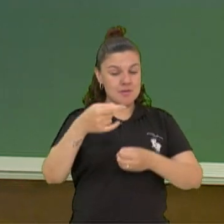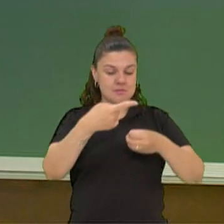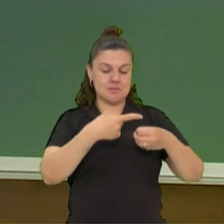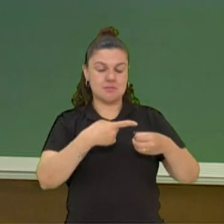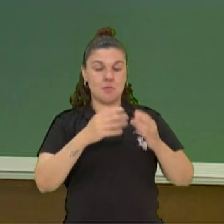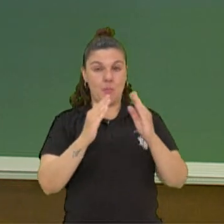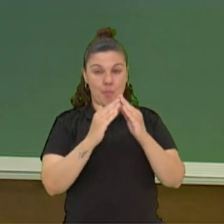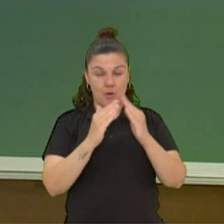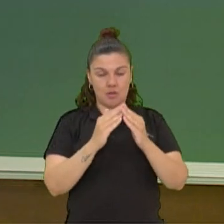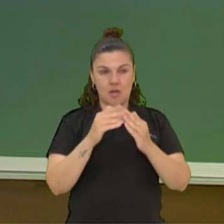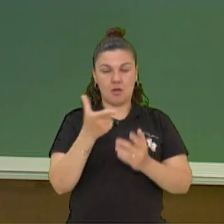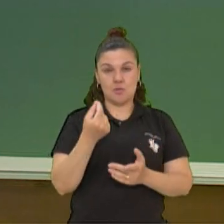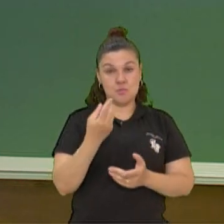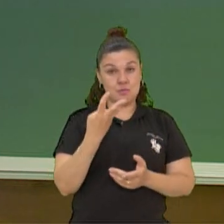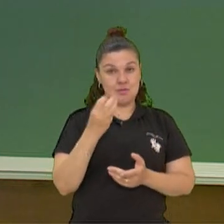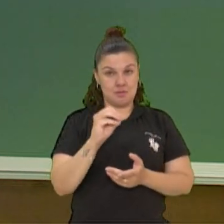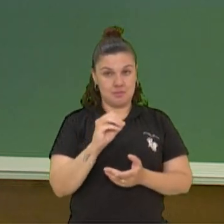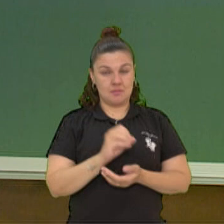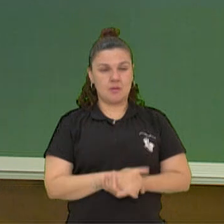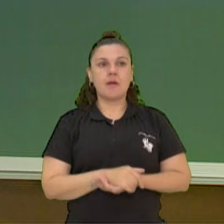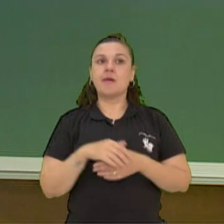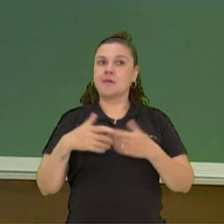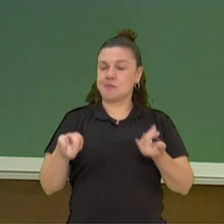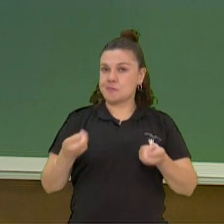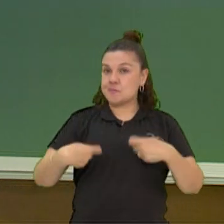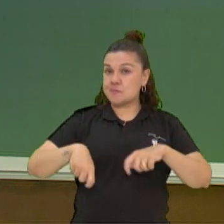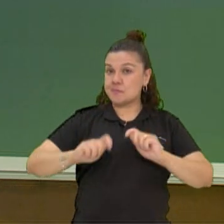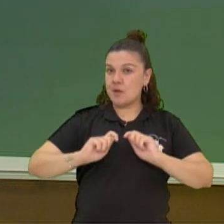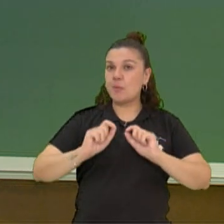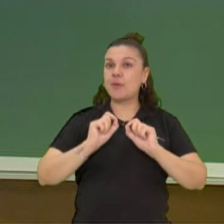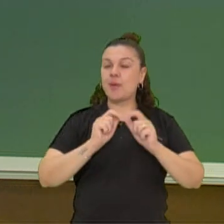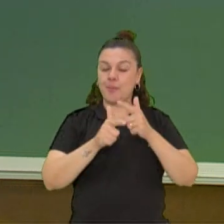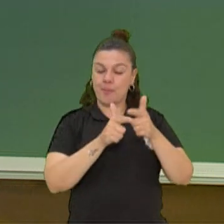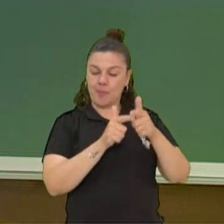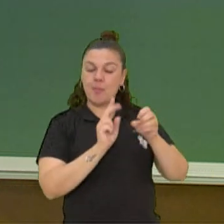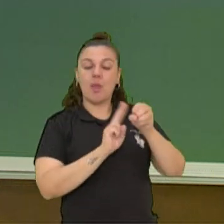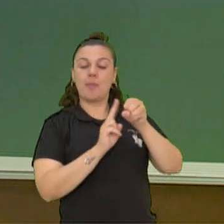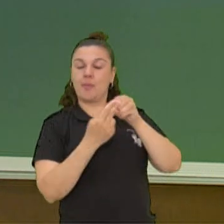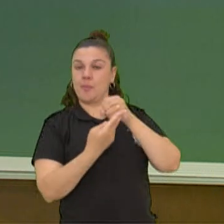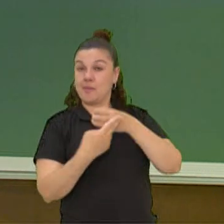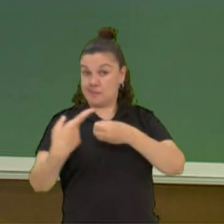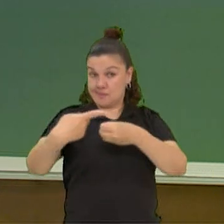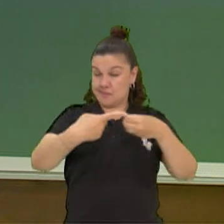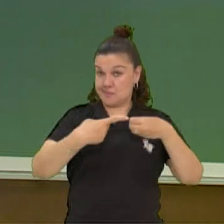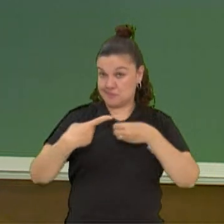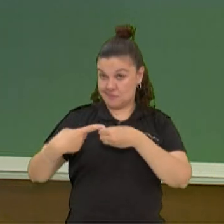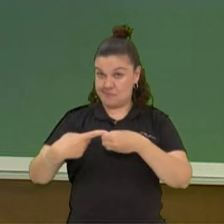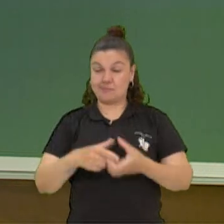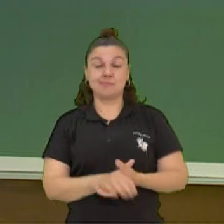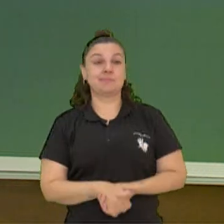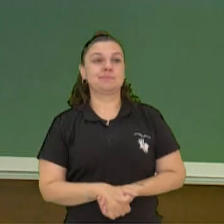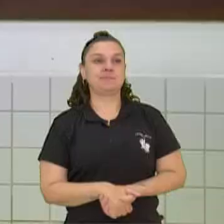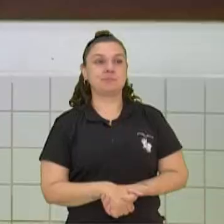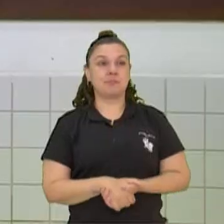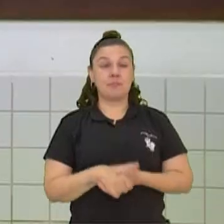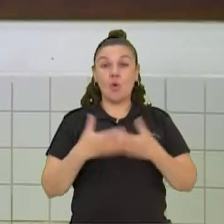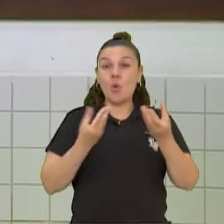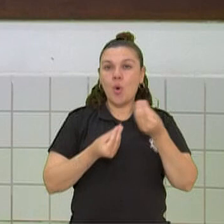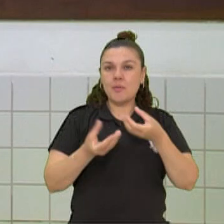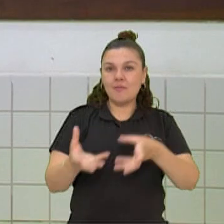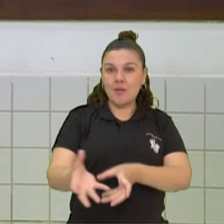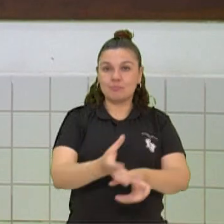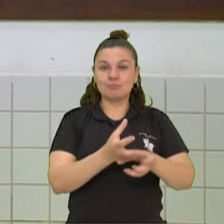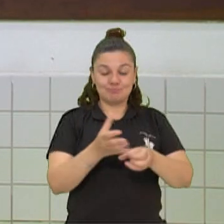2030, aproximadamente. Isso pode trazer problemas urbanos, a capacidade das áreas urbanas em absorver